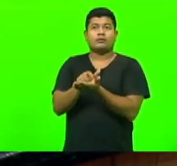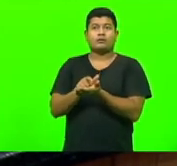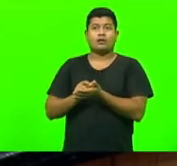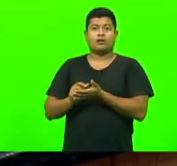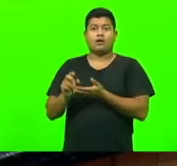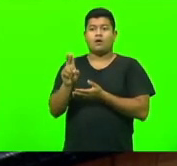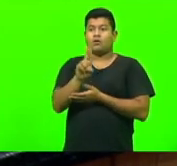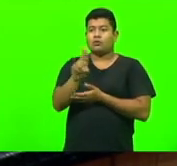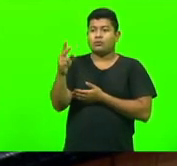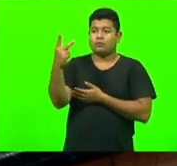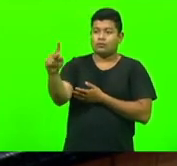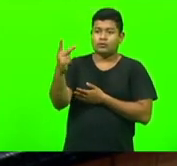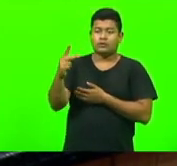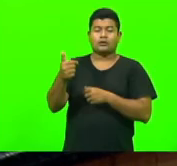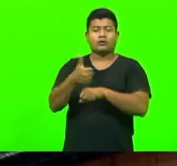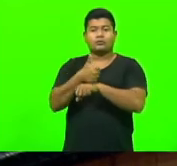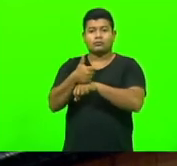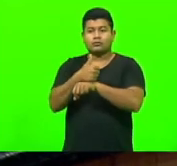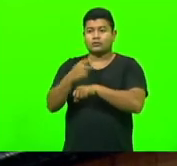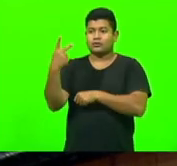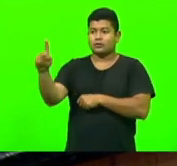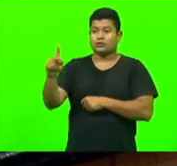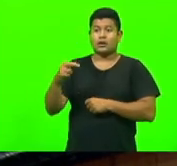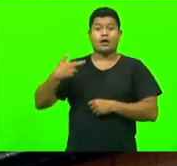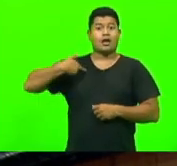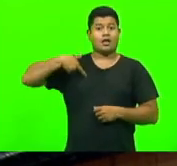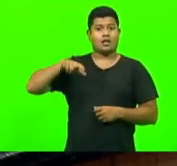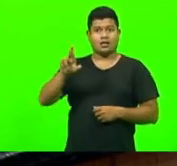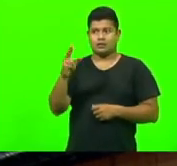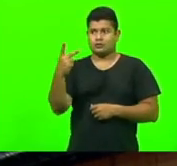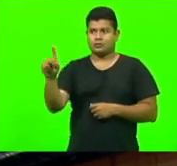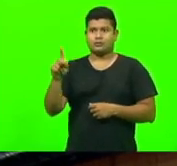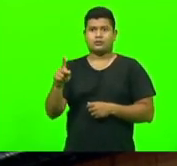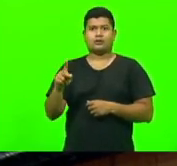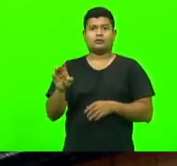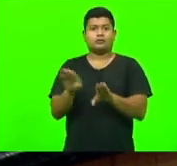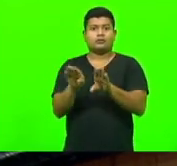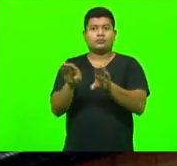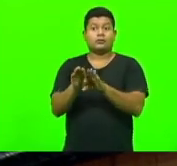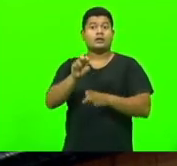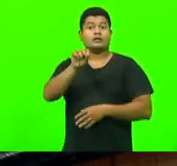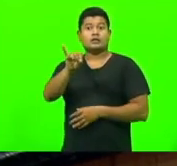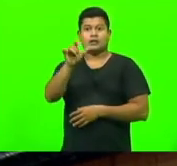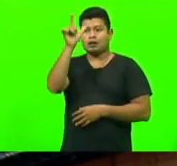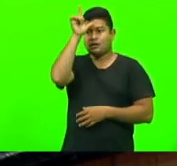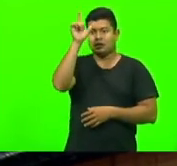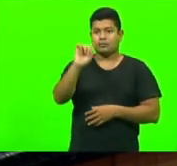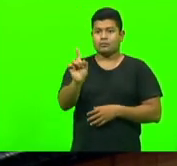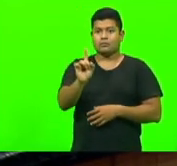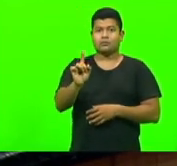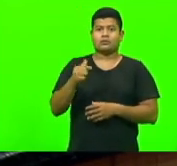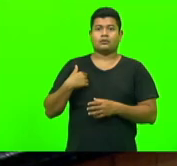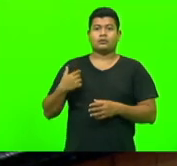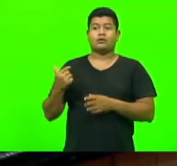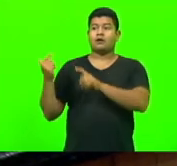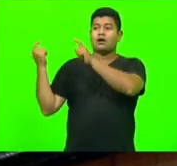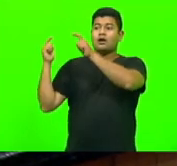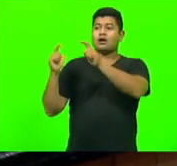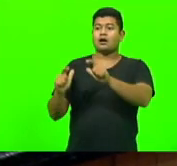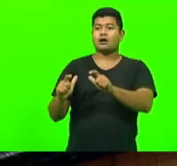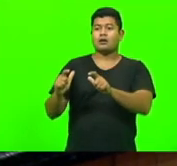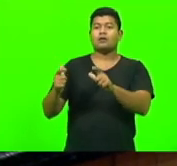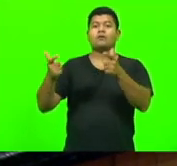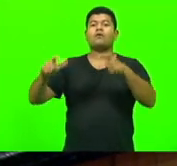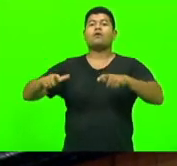da pessoa, a profissão, a religião, a nacionalidade, os seus ancestrais, de onde vinham,